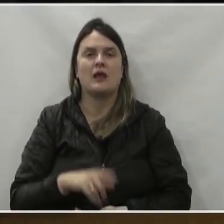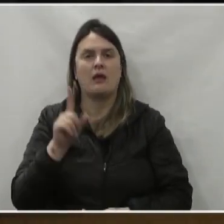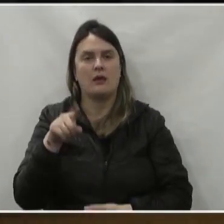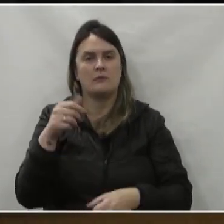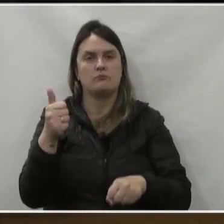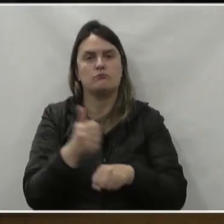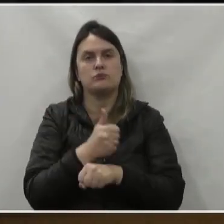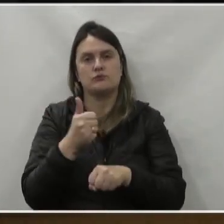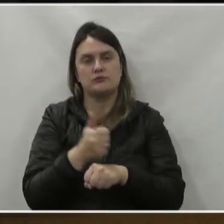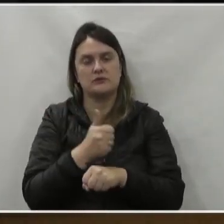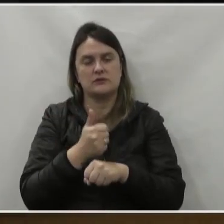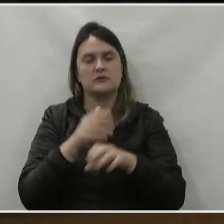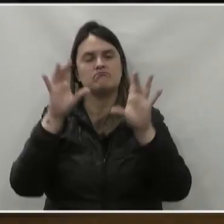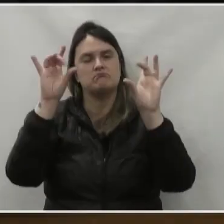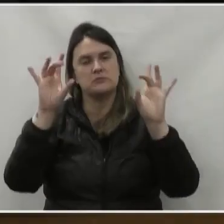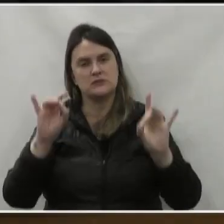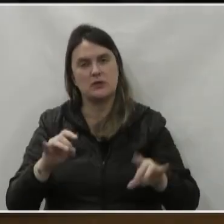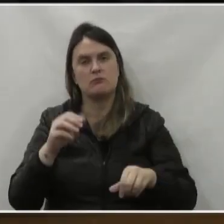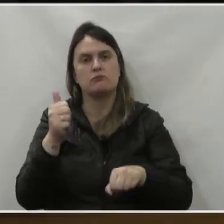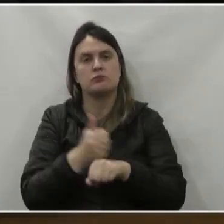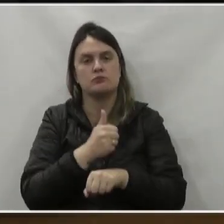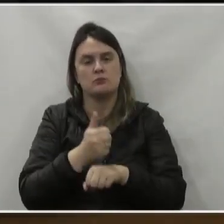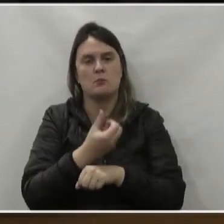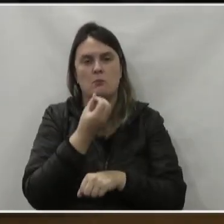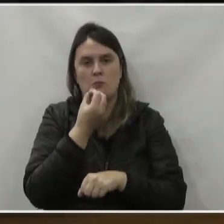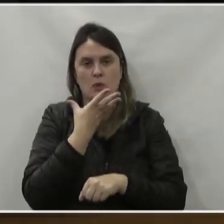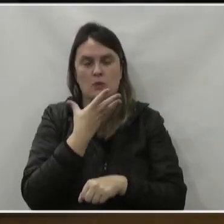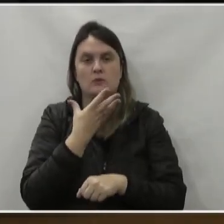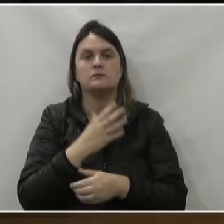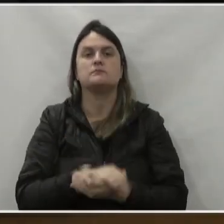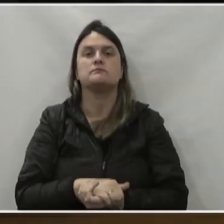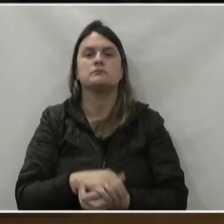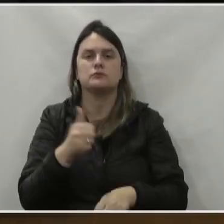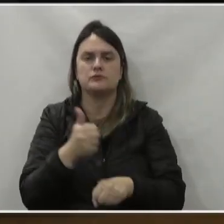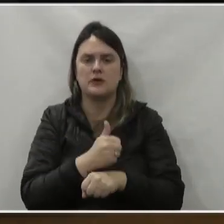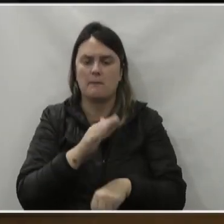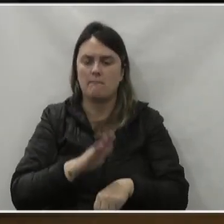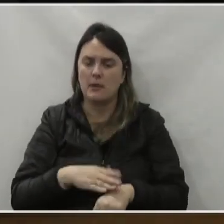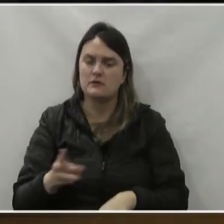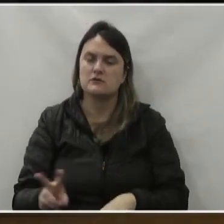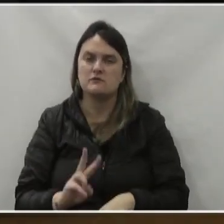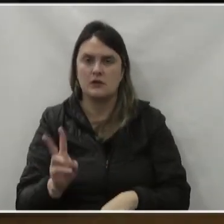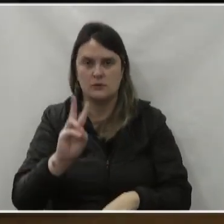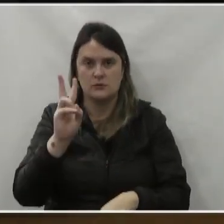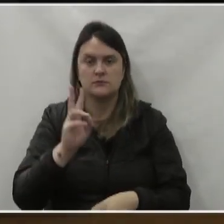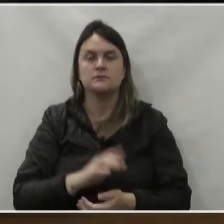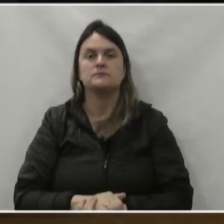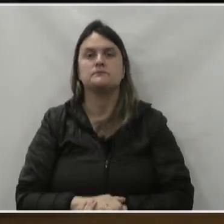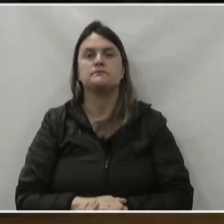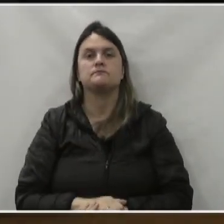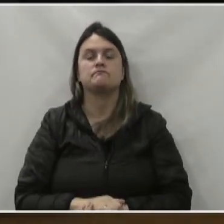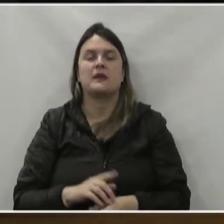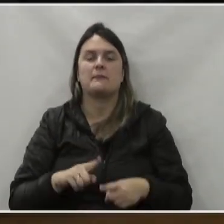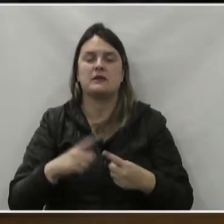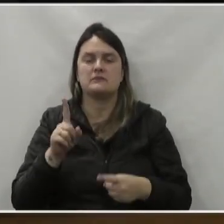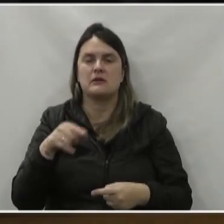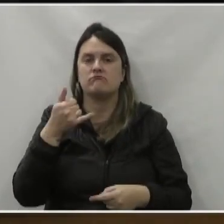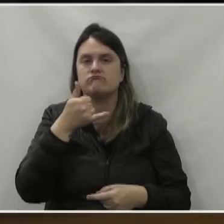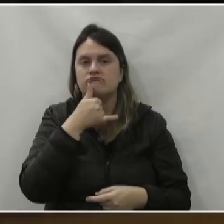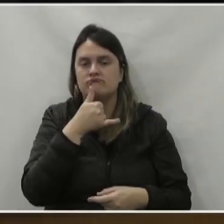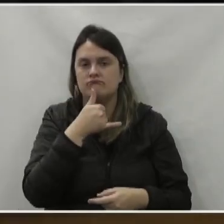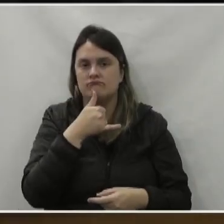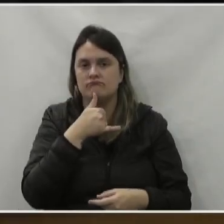profissão muito boa, né? Uma profissão que devia ser dado muito mais valores, mas